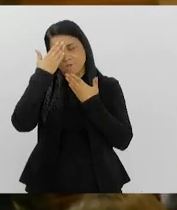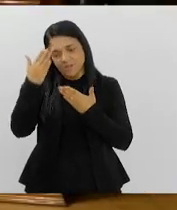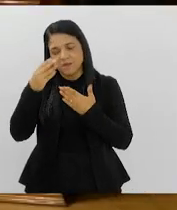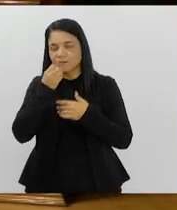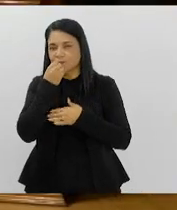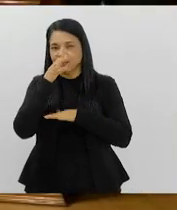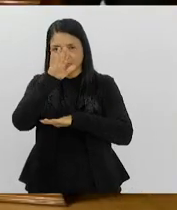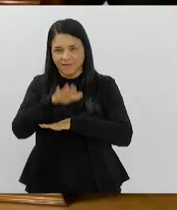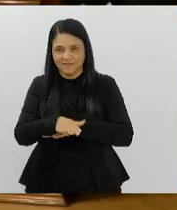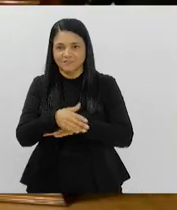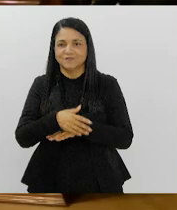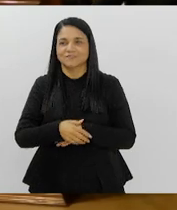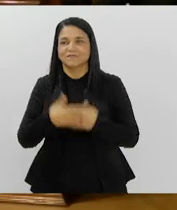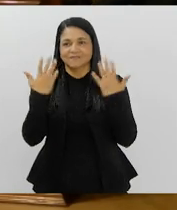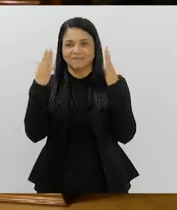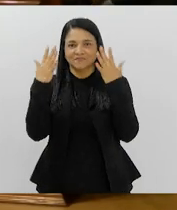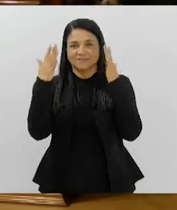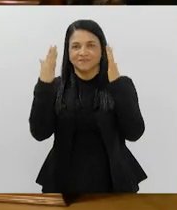tarde.